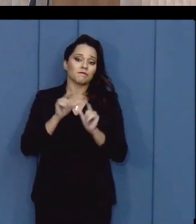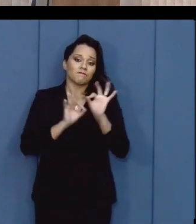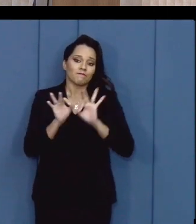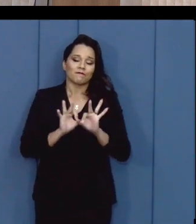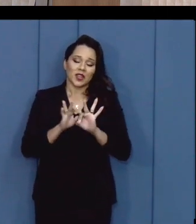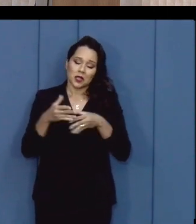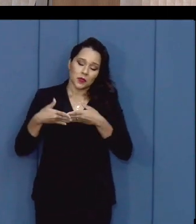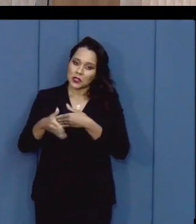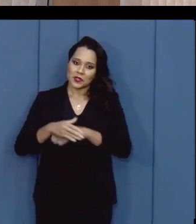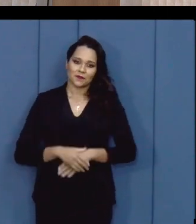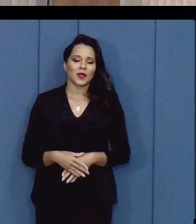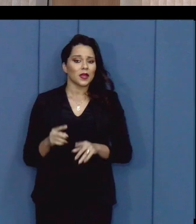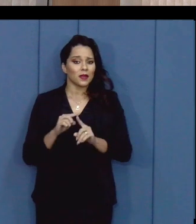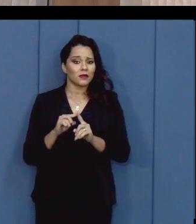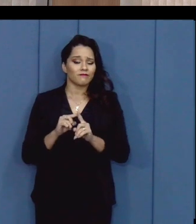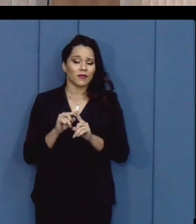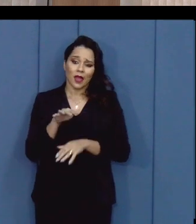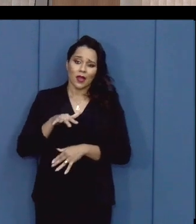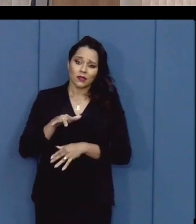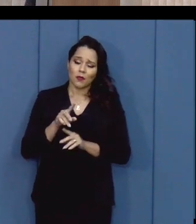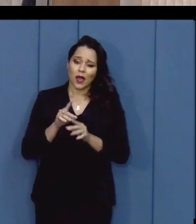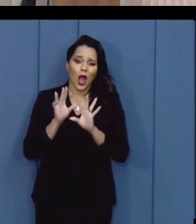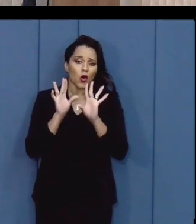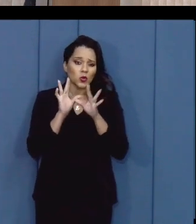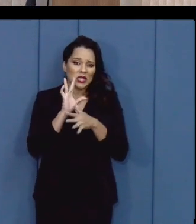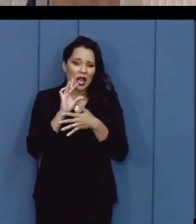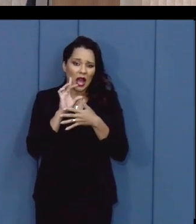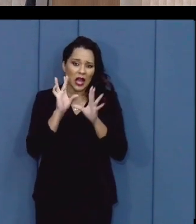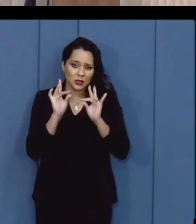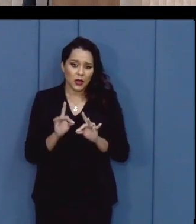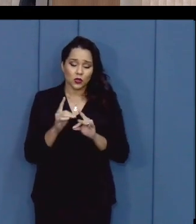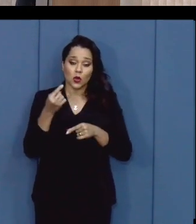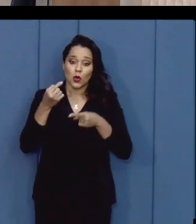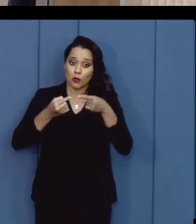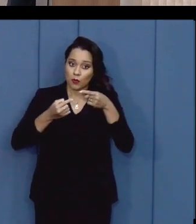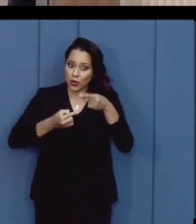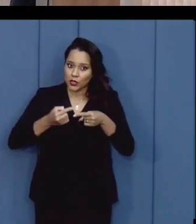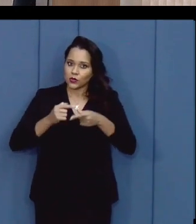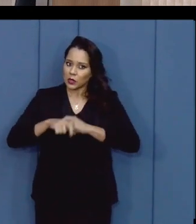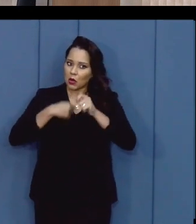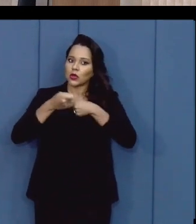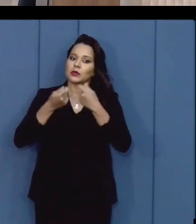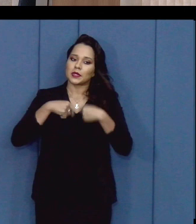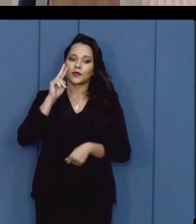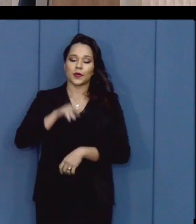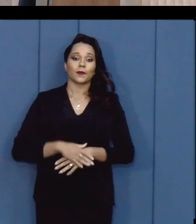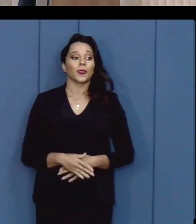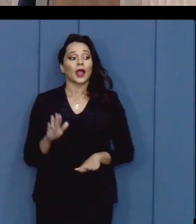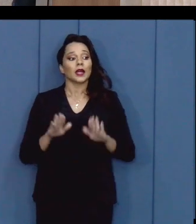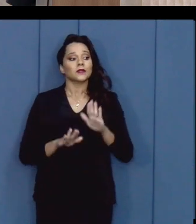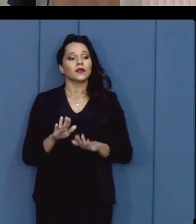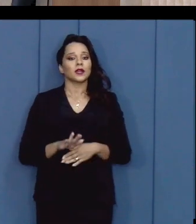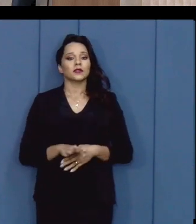revisadas e assim por diante. E aspectos políticos e econômicos que têm que ser levados também em consideração. Nem